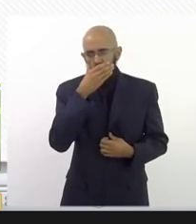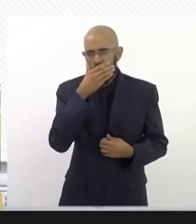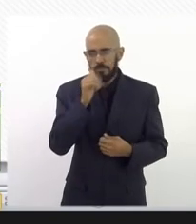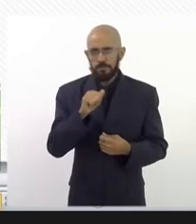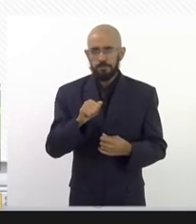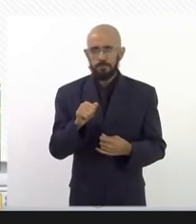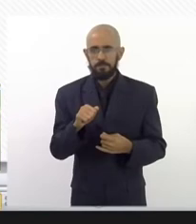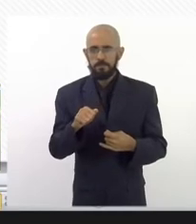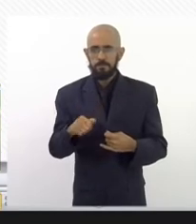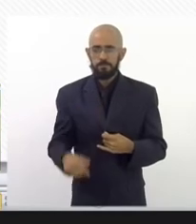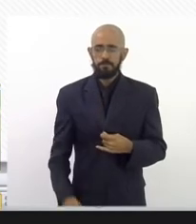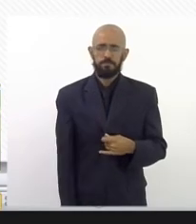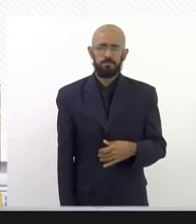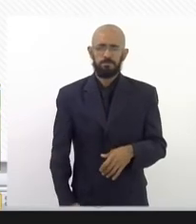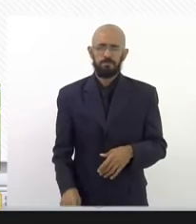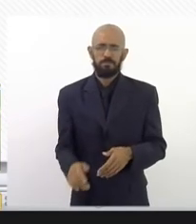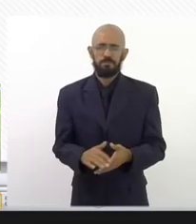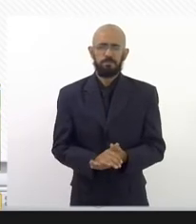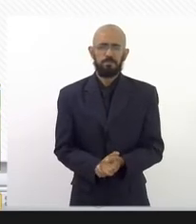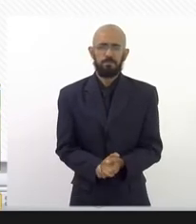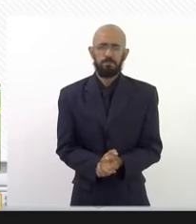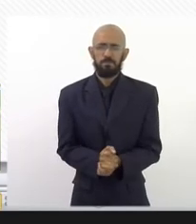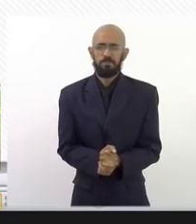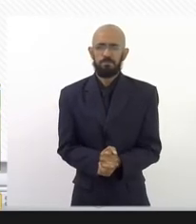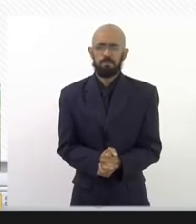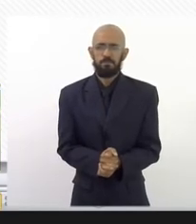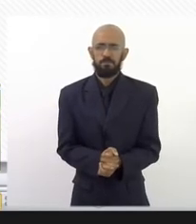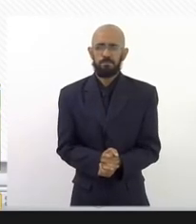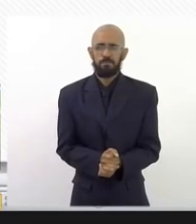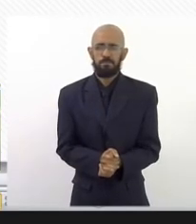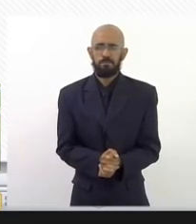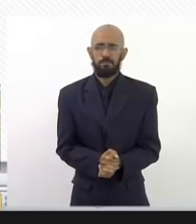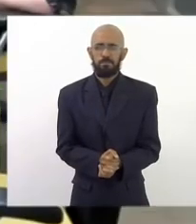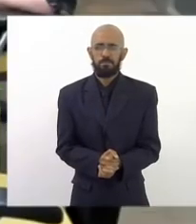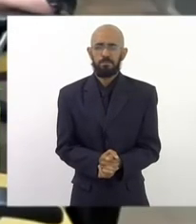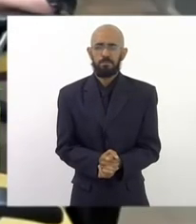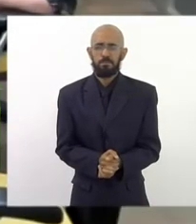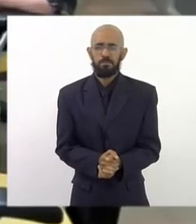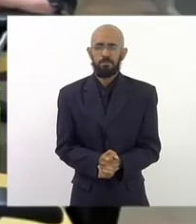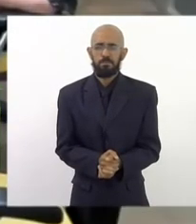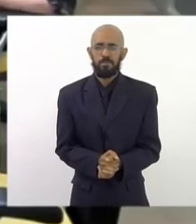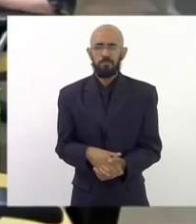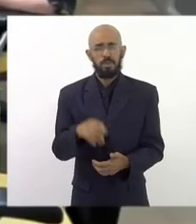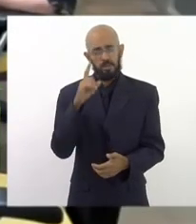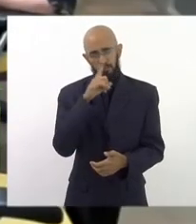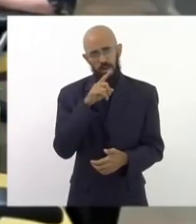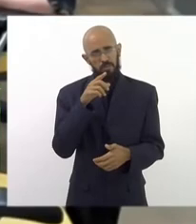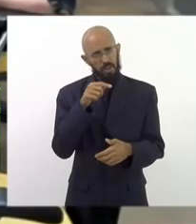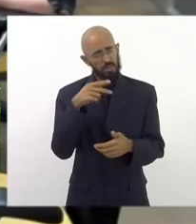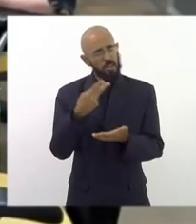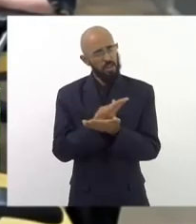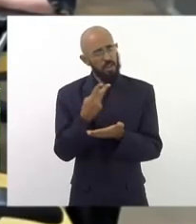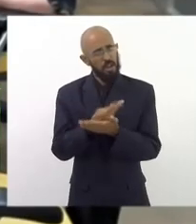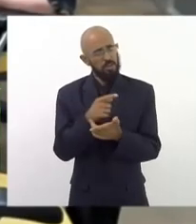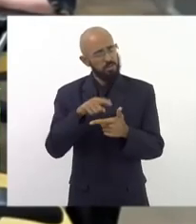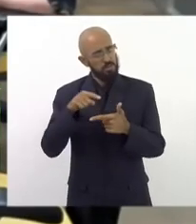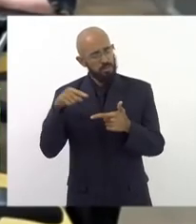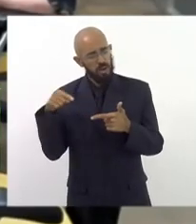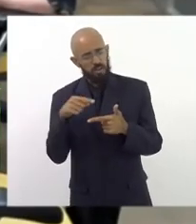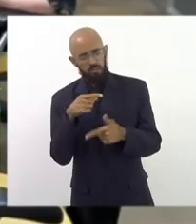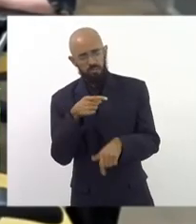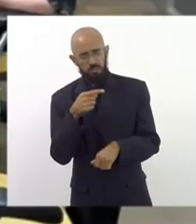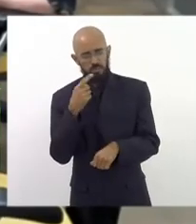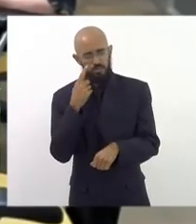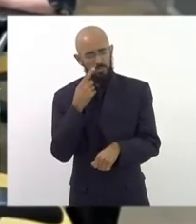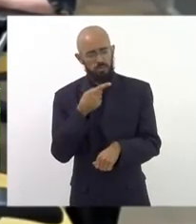acabou ficando só aqui, eu não entendi porque só ficou aqui embaixo os 32. Tem algum erro nesse gráfico aqui. Sinceramente.